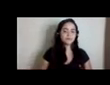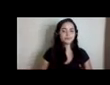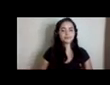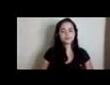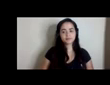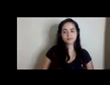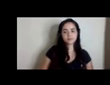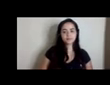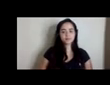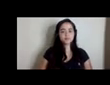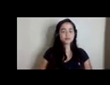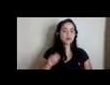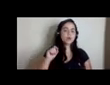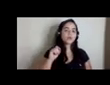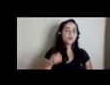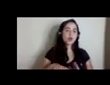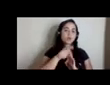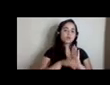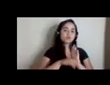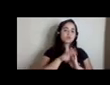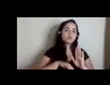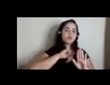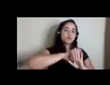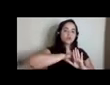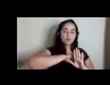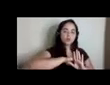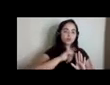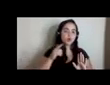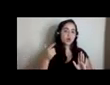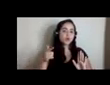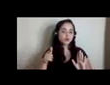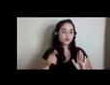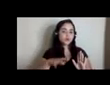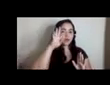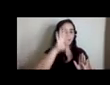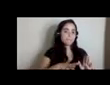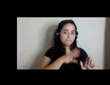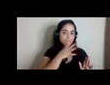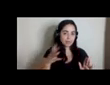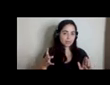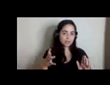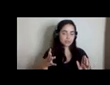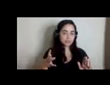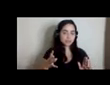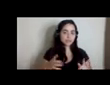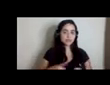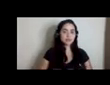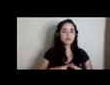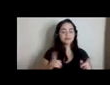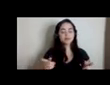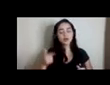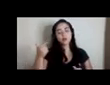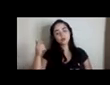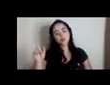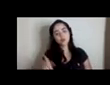Isso é um currículo oculto, não está previsto na minha matriz curricular. Além de outras questões,